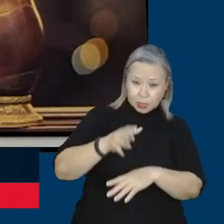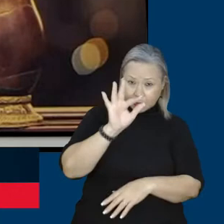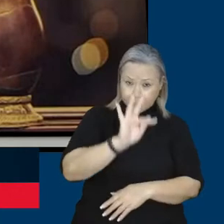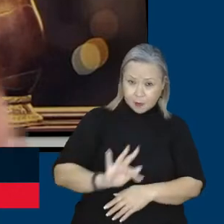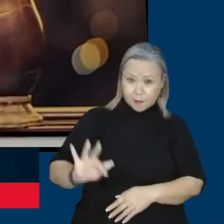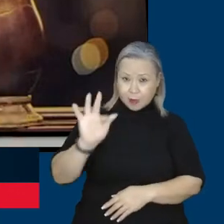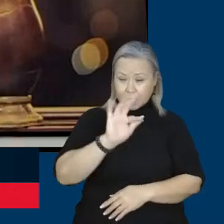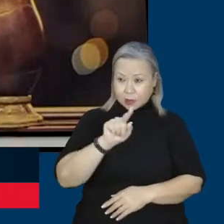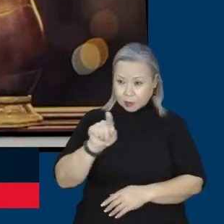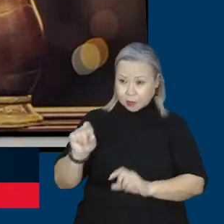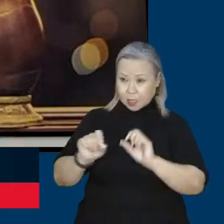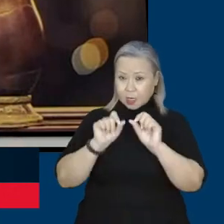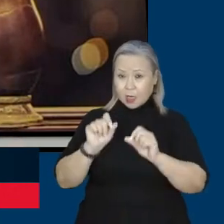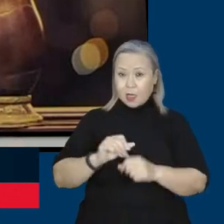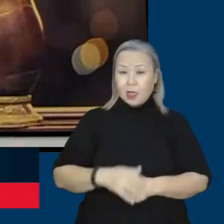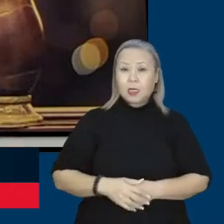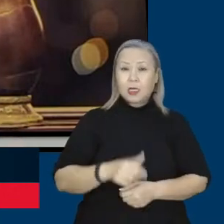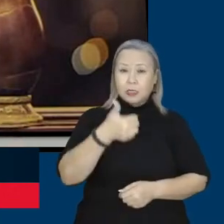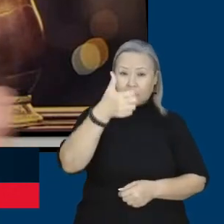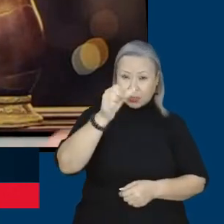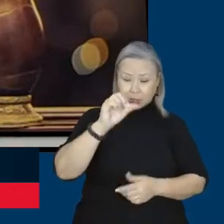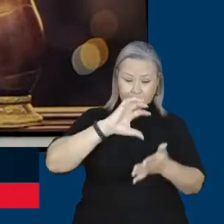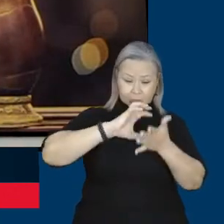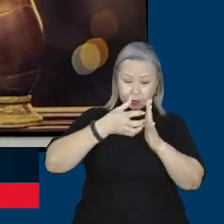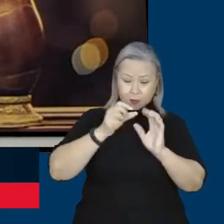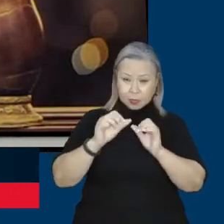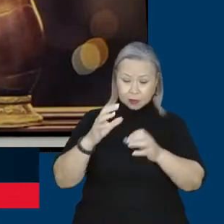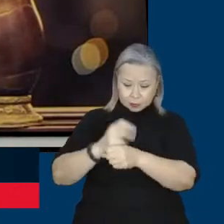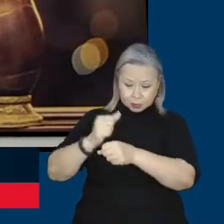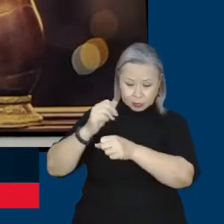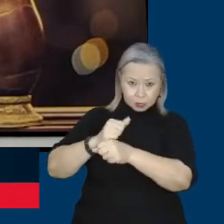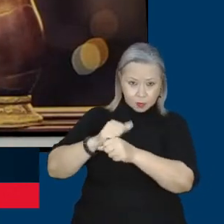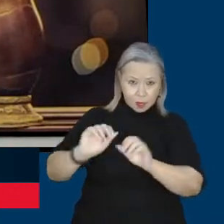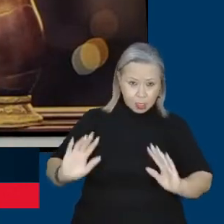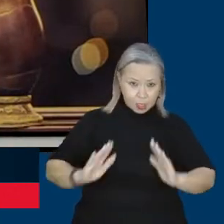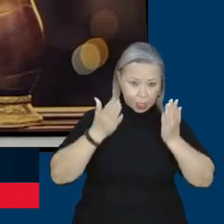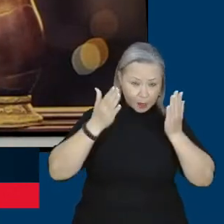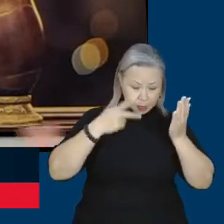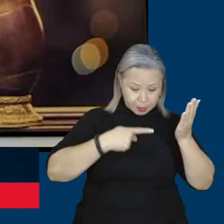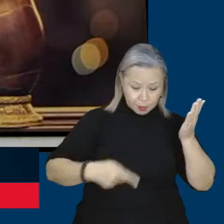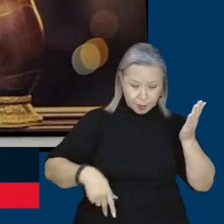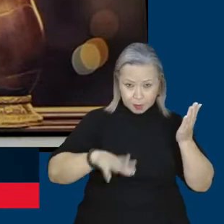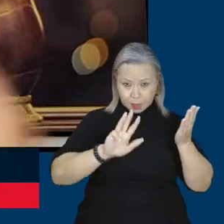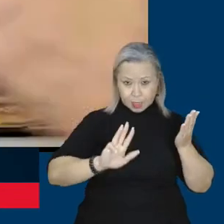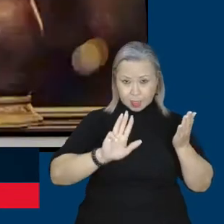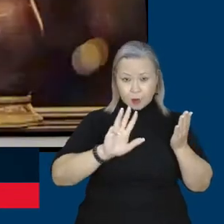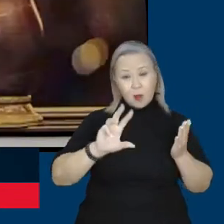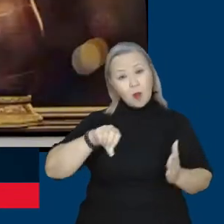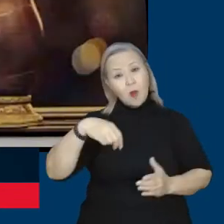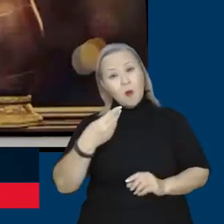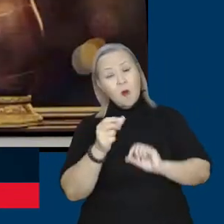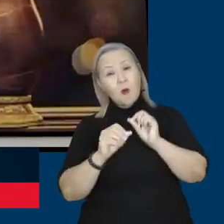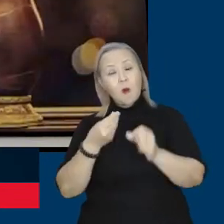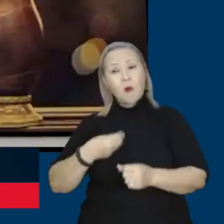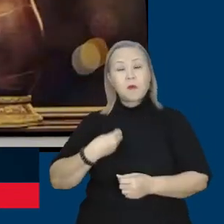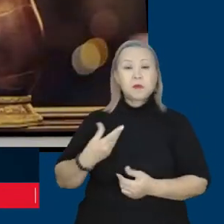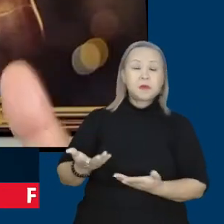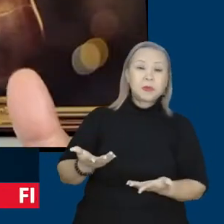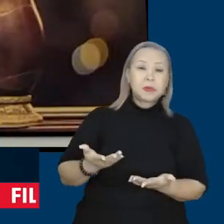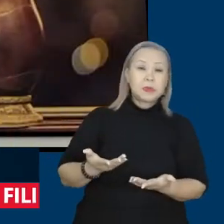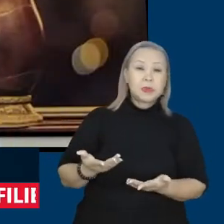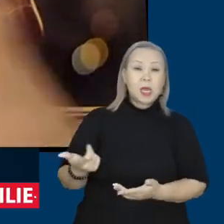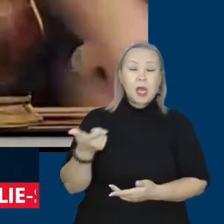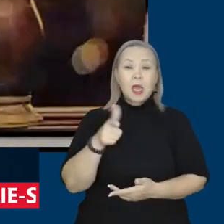aqueles quase 16 partidos que se somaram a campanha do presidente Lula como aqueles que estavam numa outra